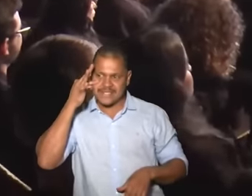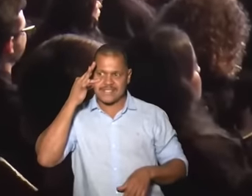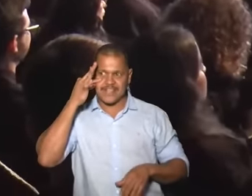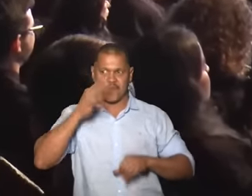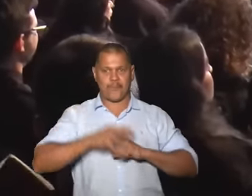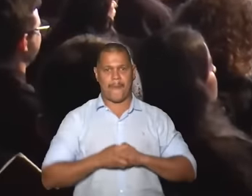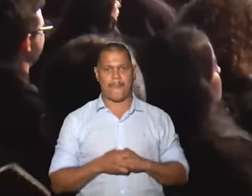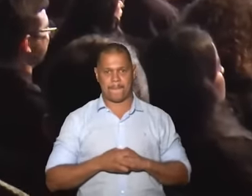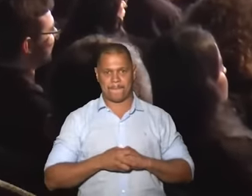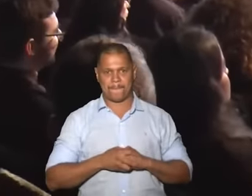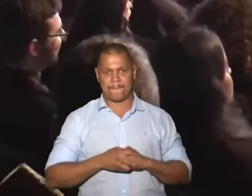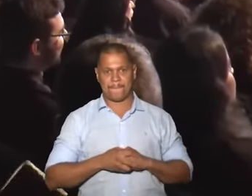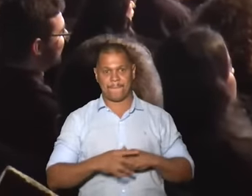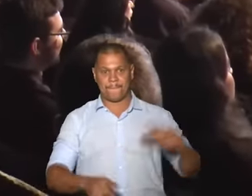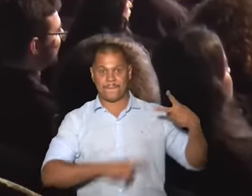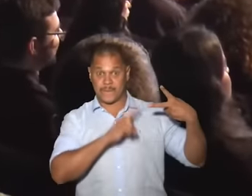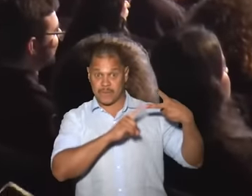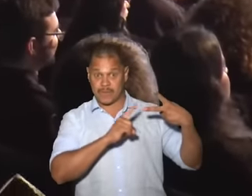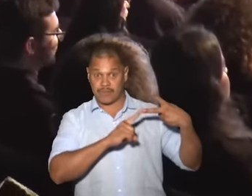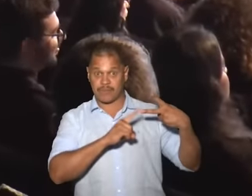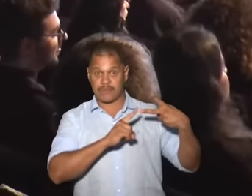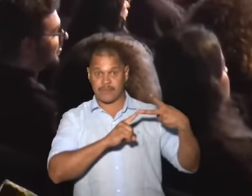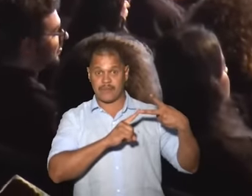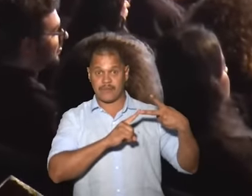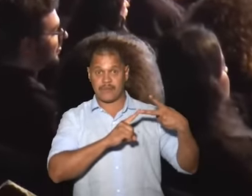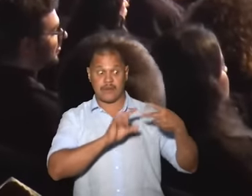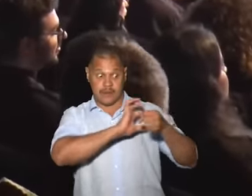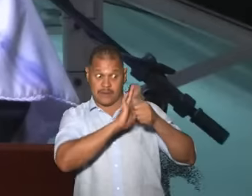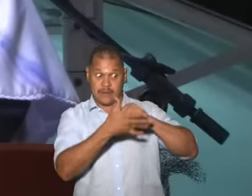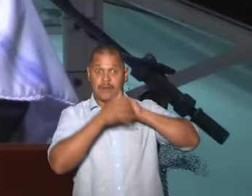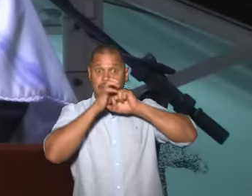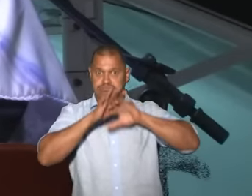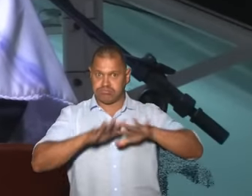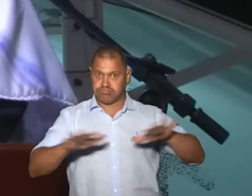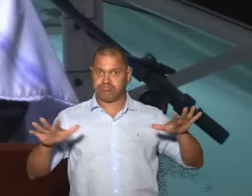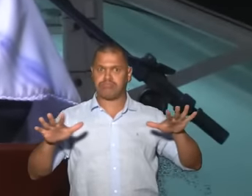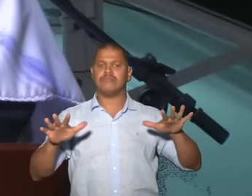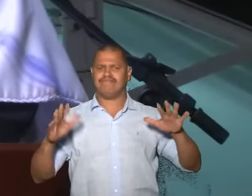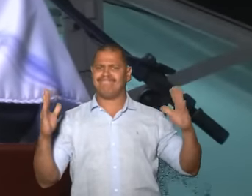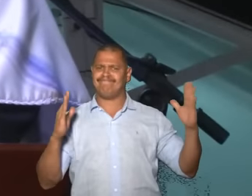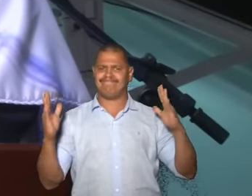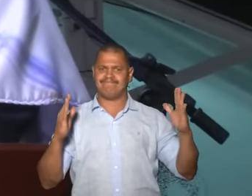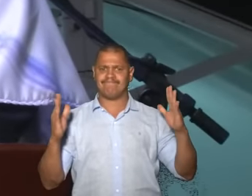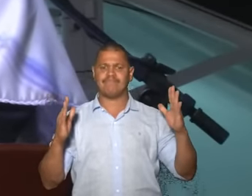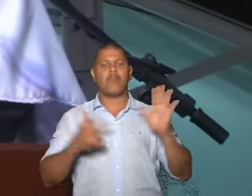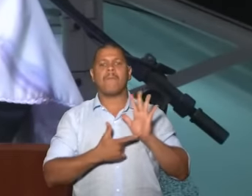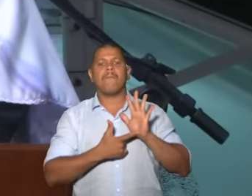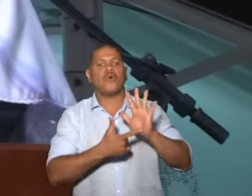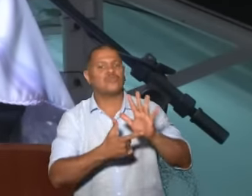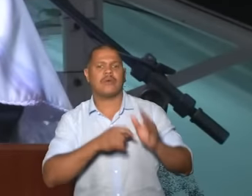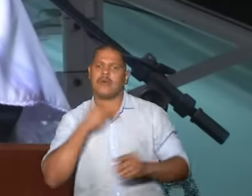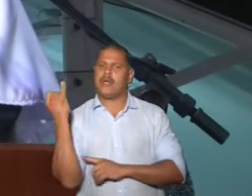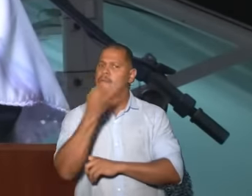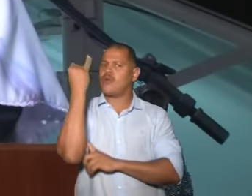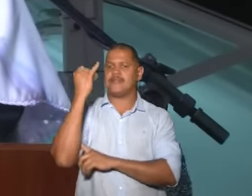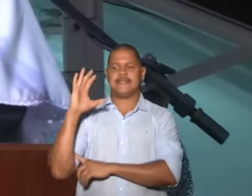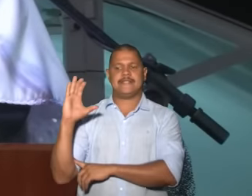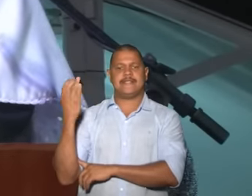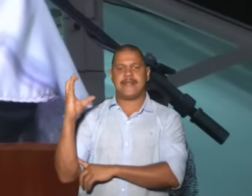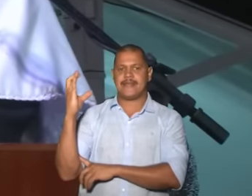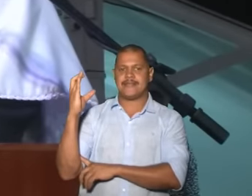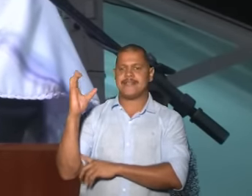Em segundo lugar, a pandemia tornou ainda mais evidente o quanto a ciência e o conhecimento científico são